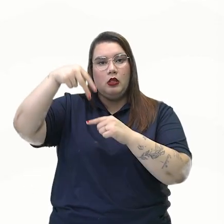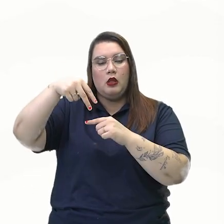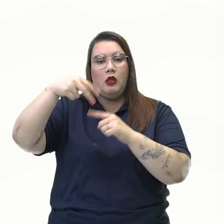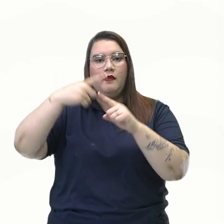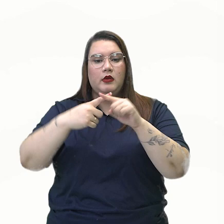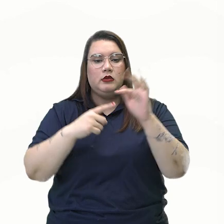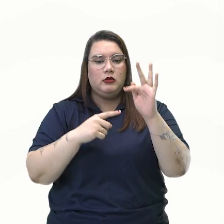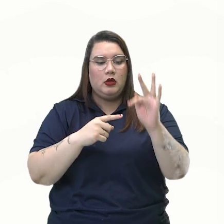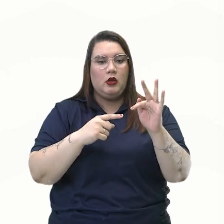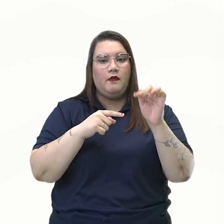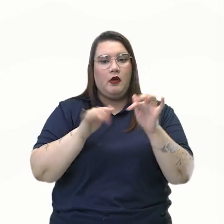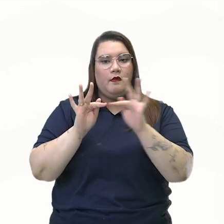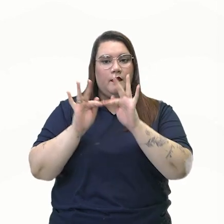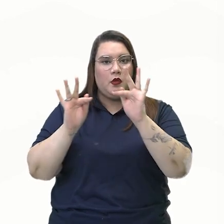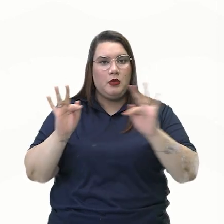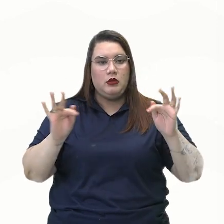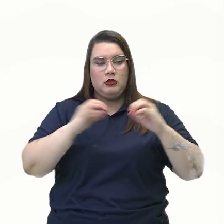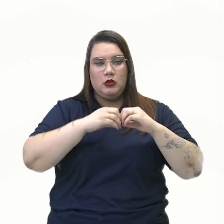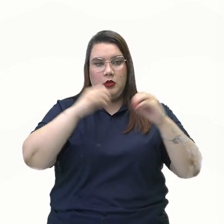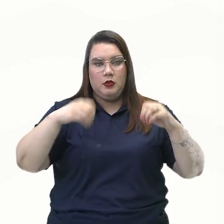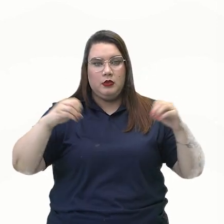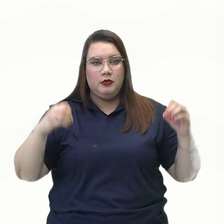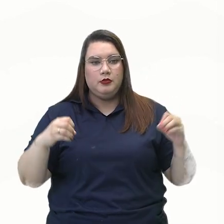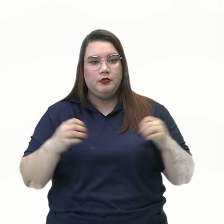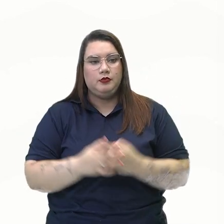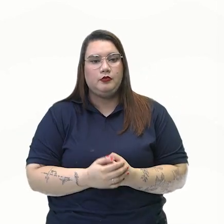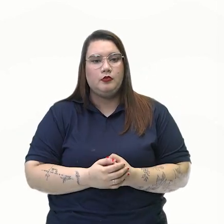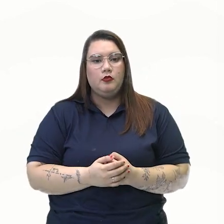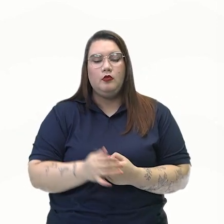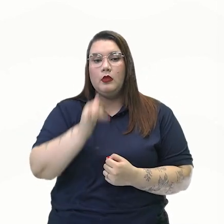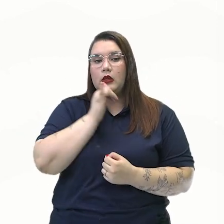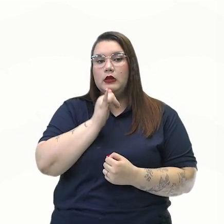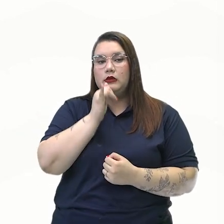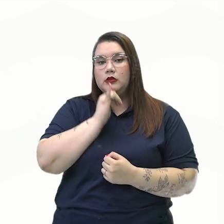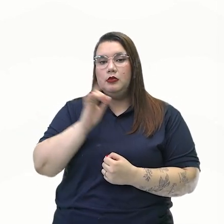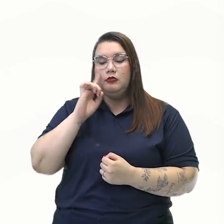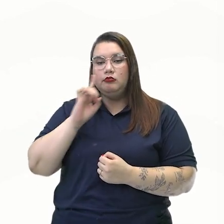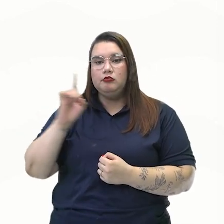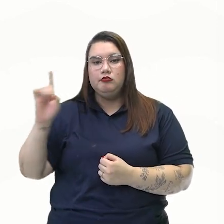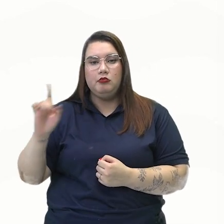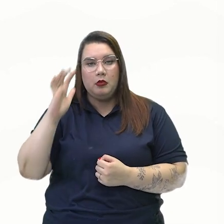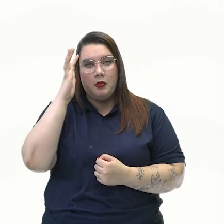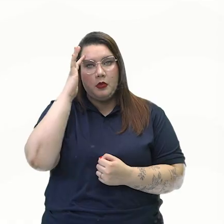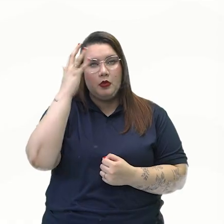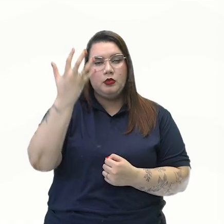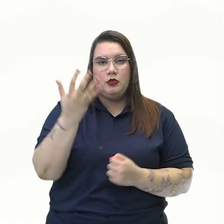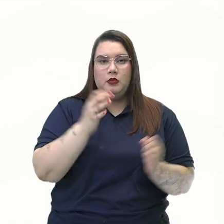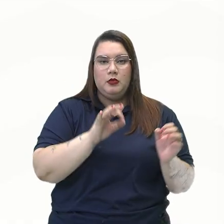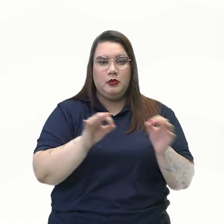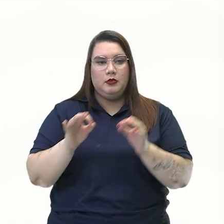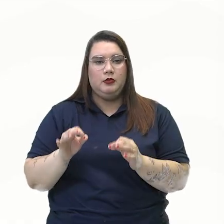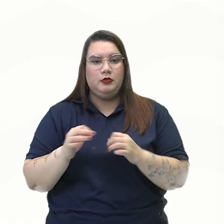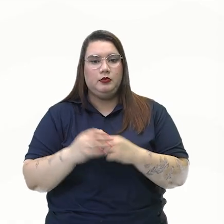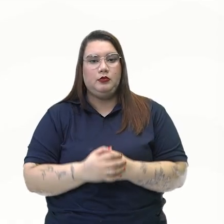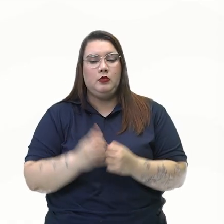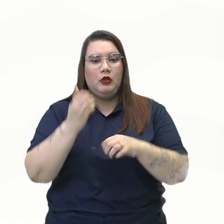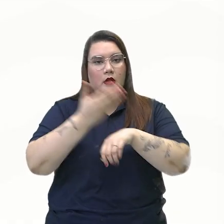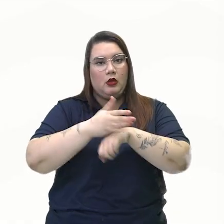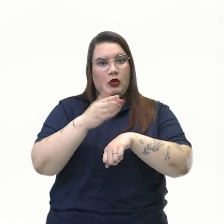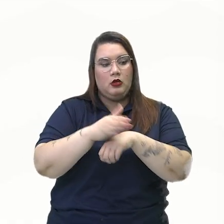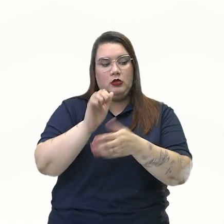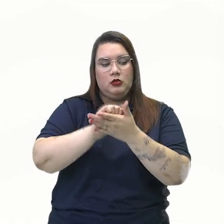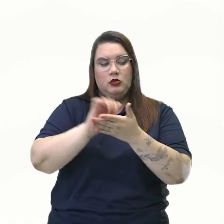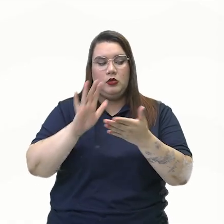a frequência da onda. Aqui nós temos um exemplo para resolver para você, certo? De um exercício onde nós